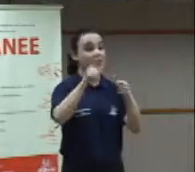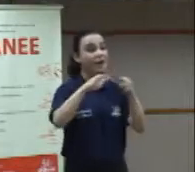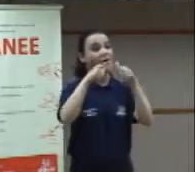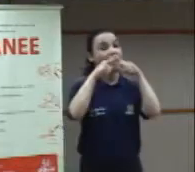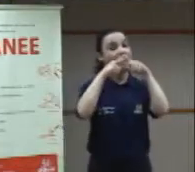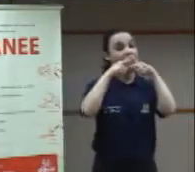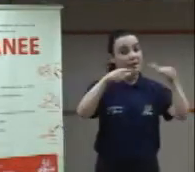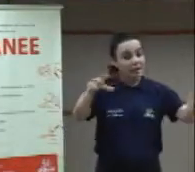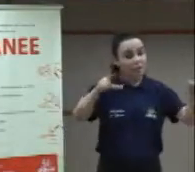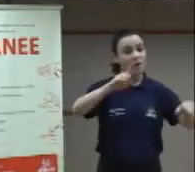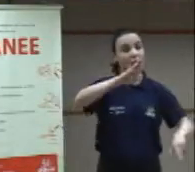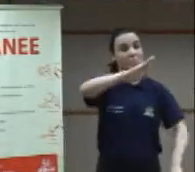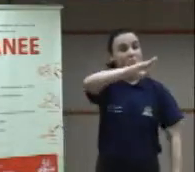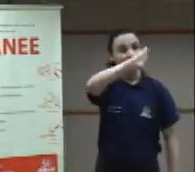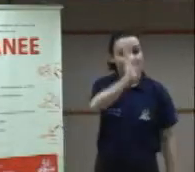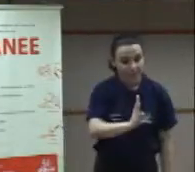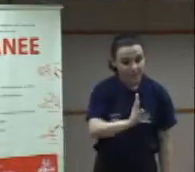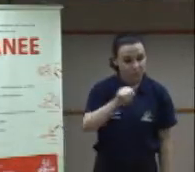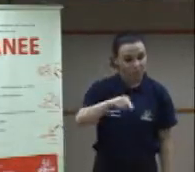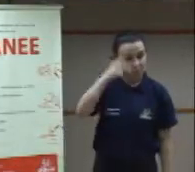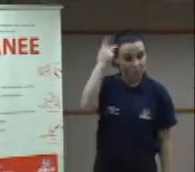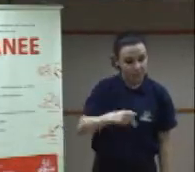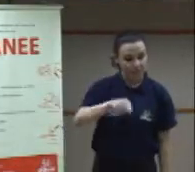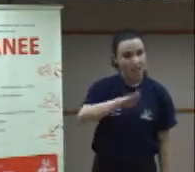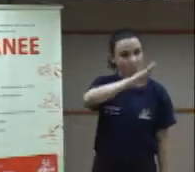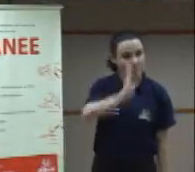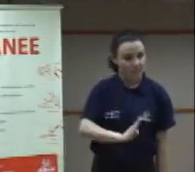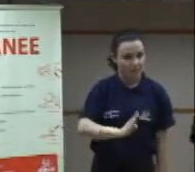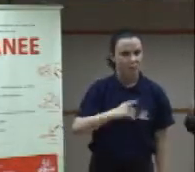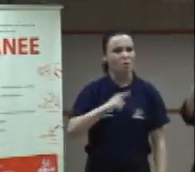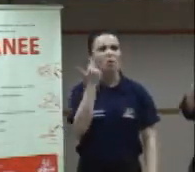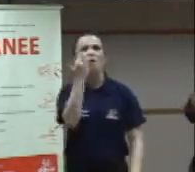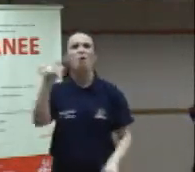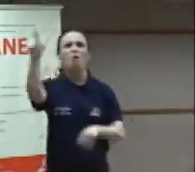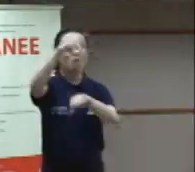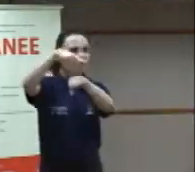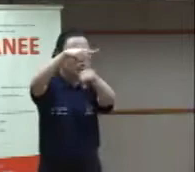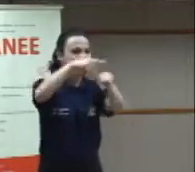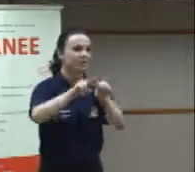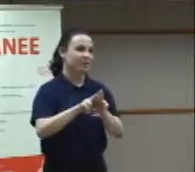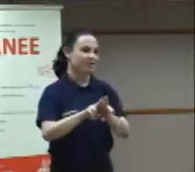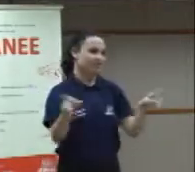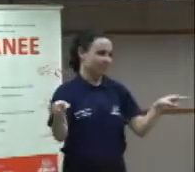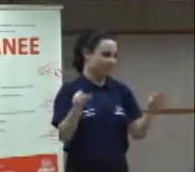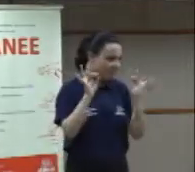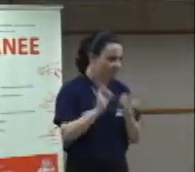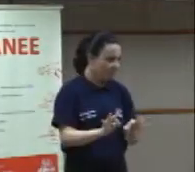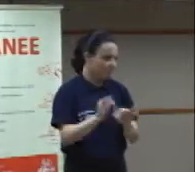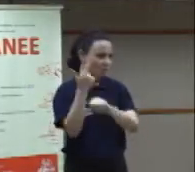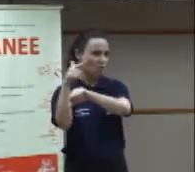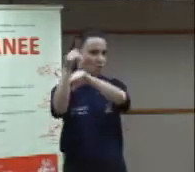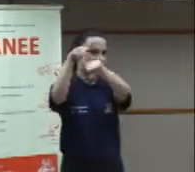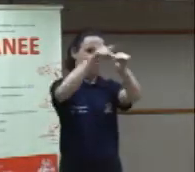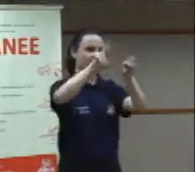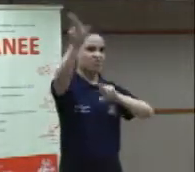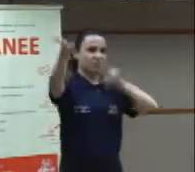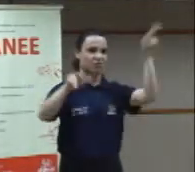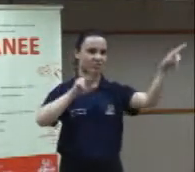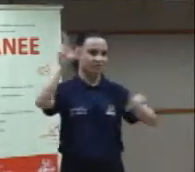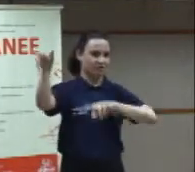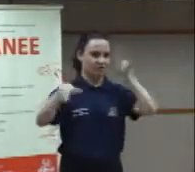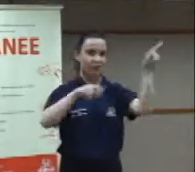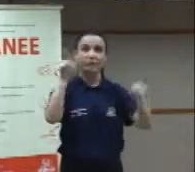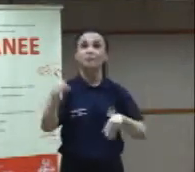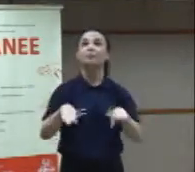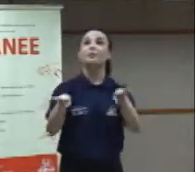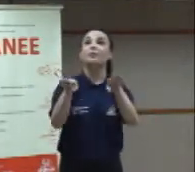o Marco falar, as línguas de sinais são diferentes. E também o decreto Lei de Libras, que veio